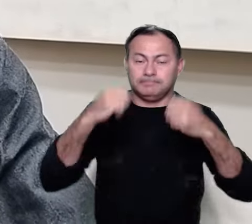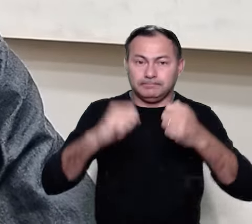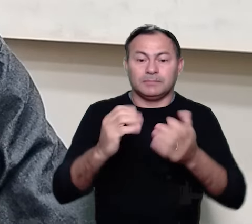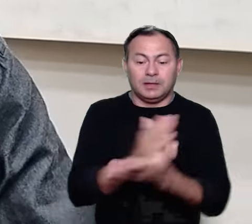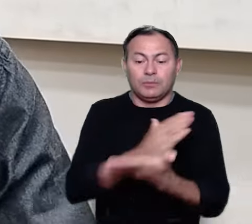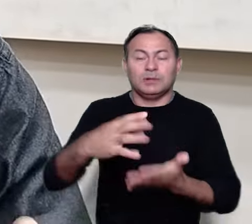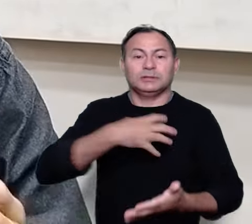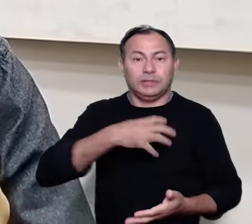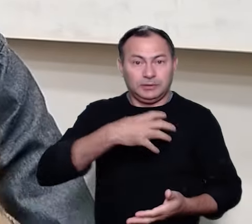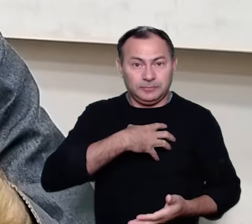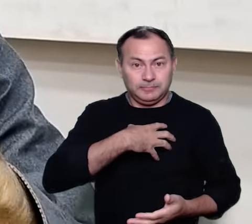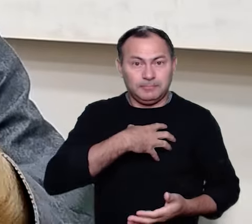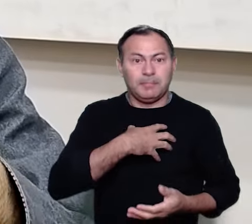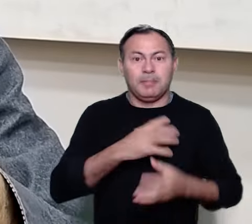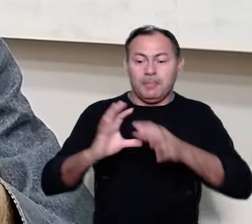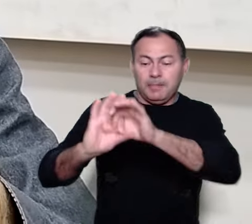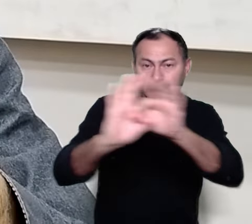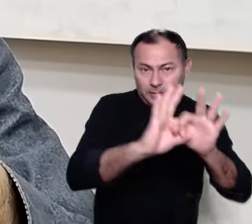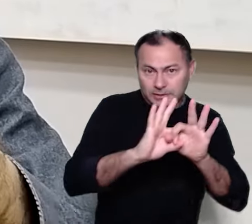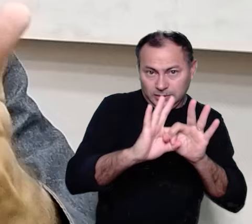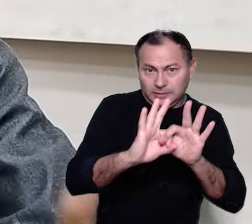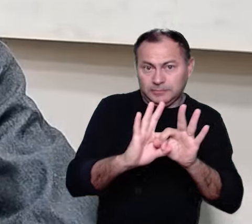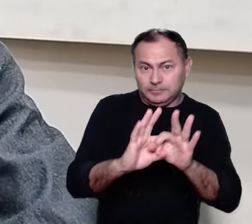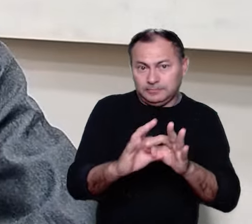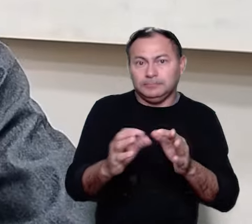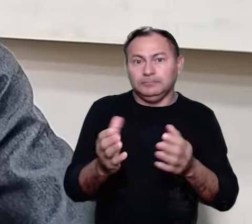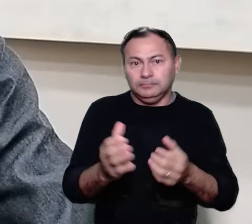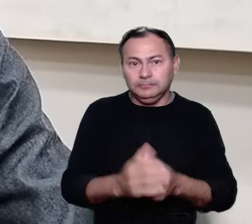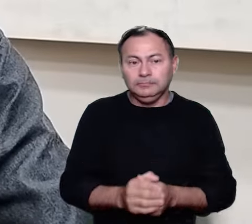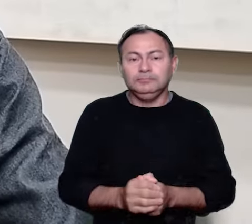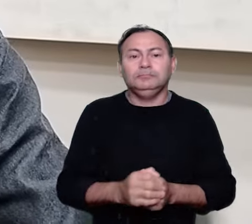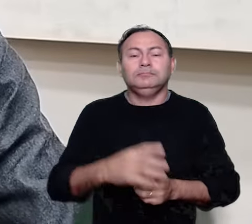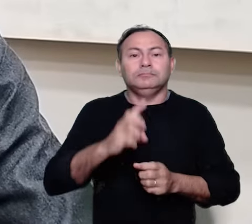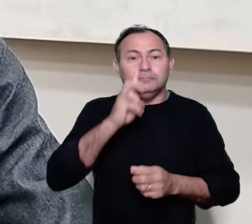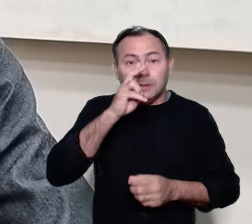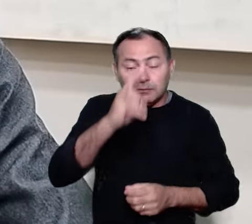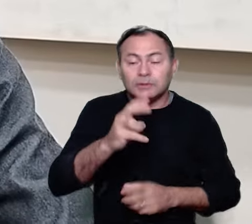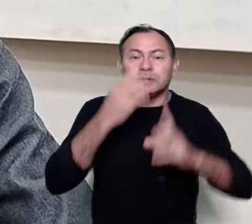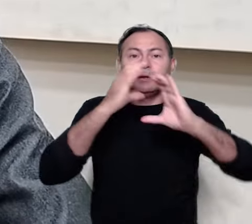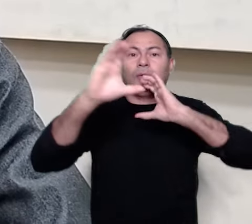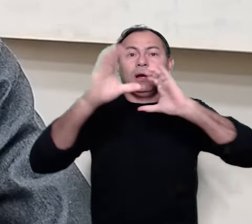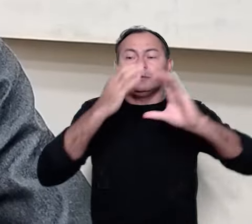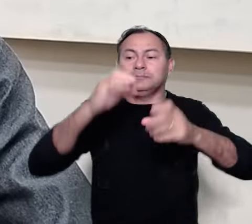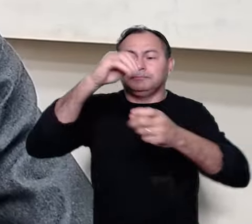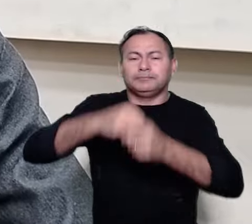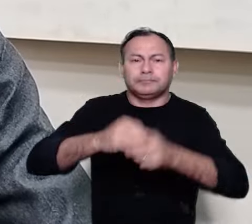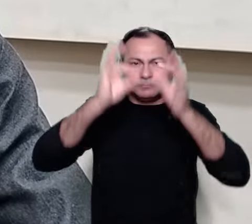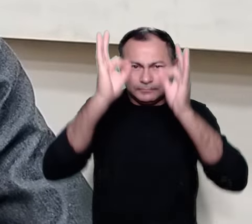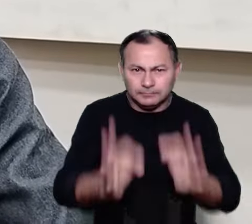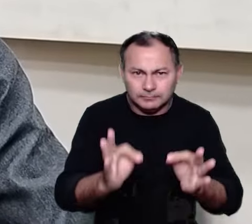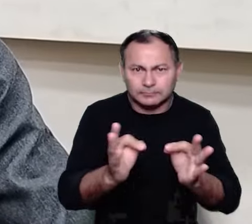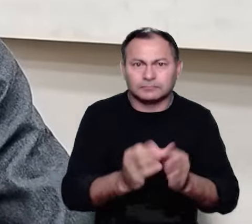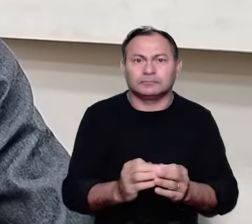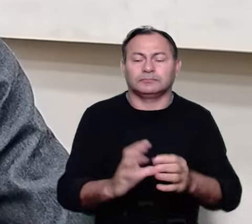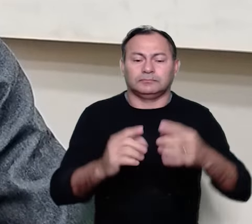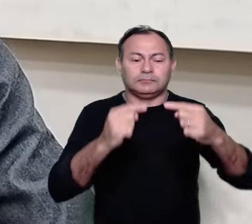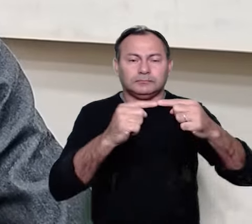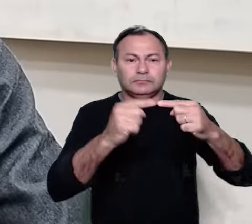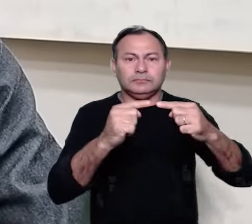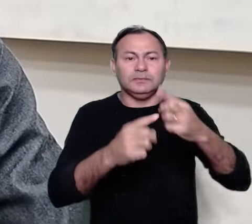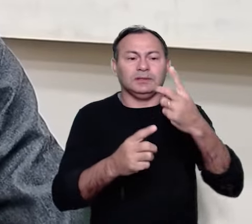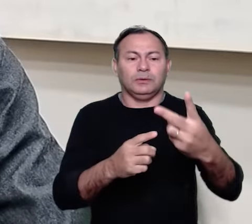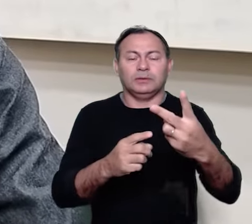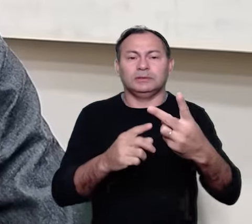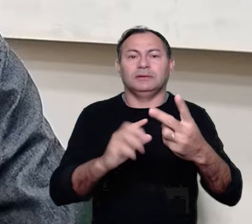É preciso, de alguma forma, unir-se a ele. A força do canto deriva exatamente da